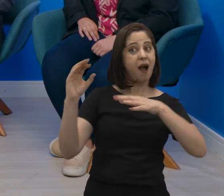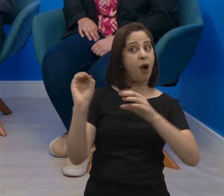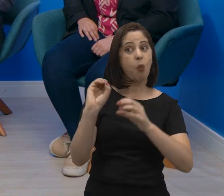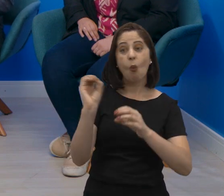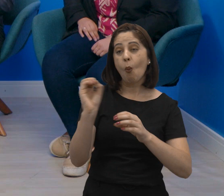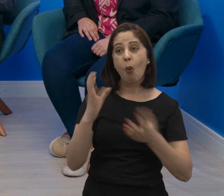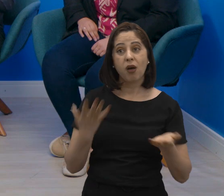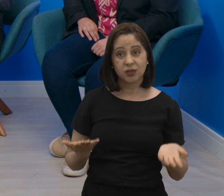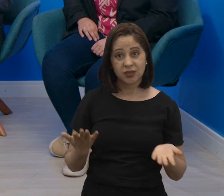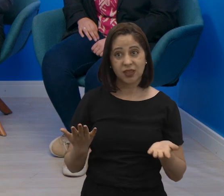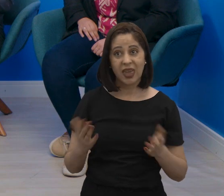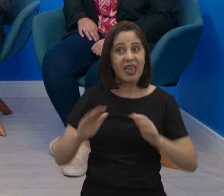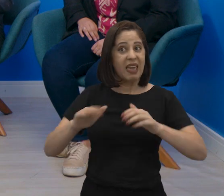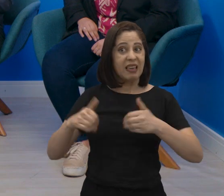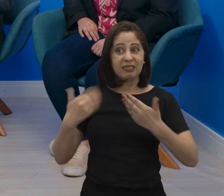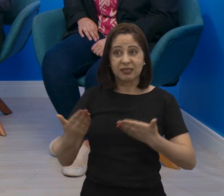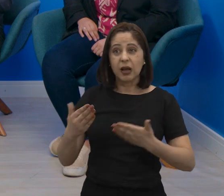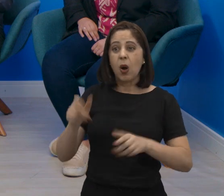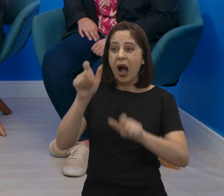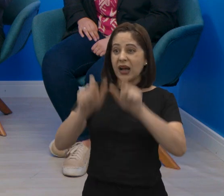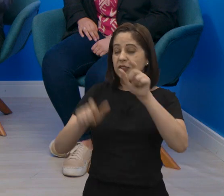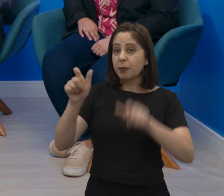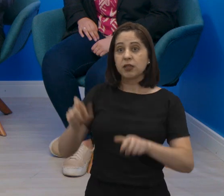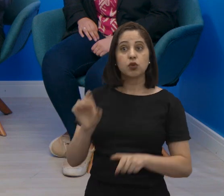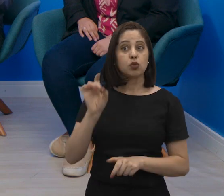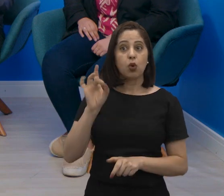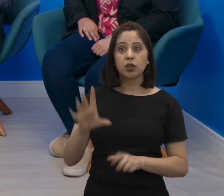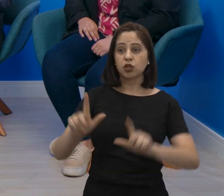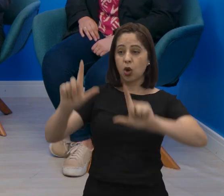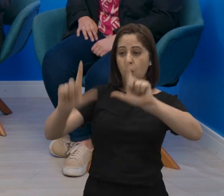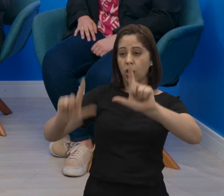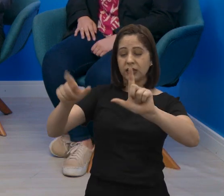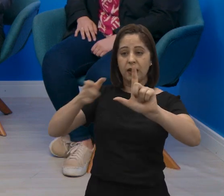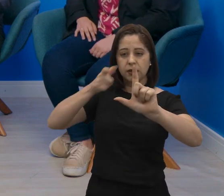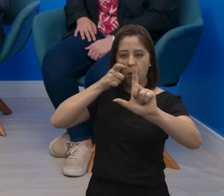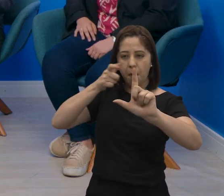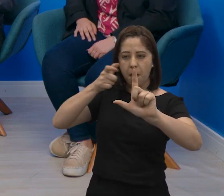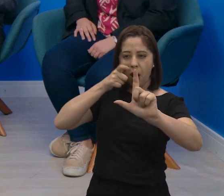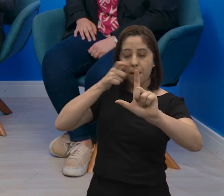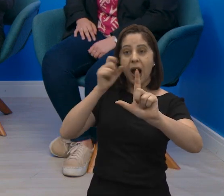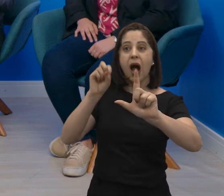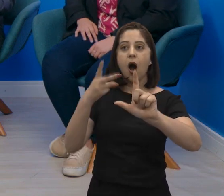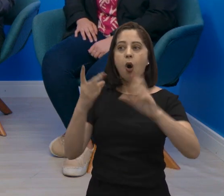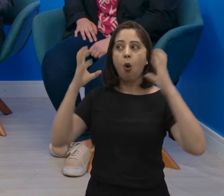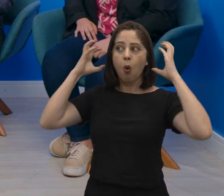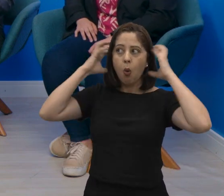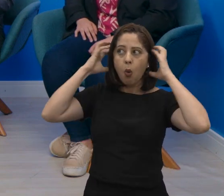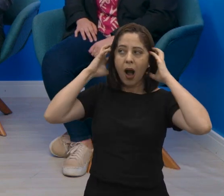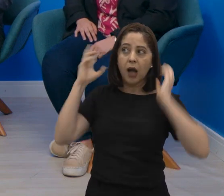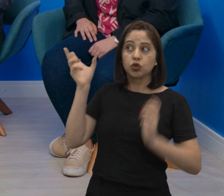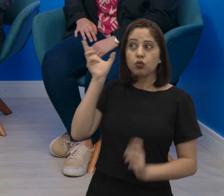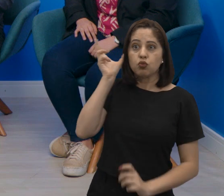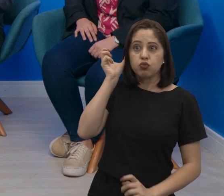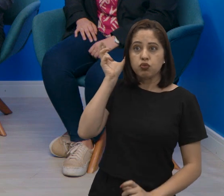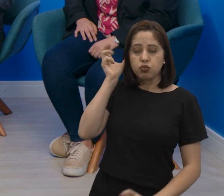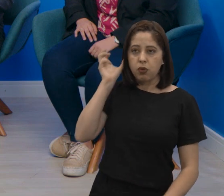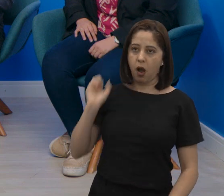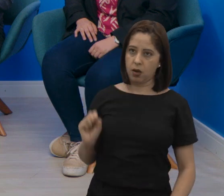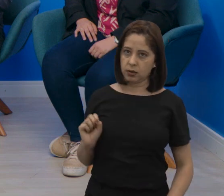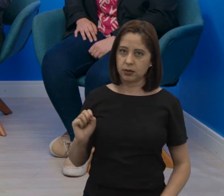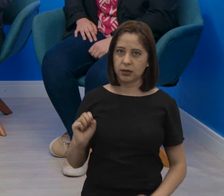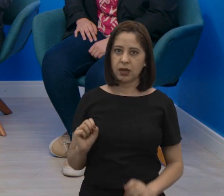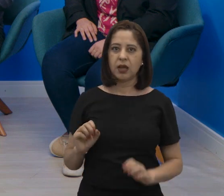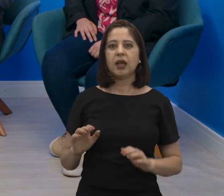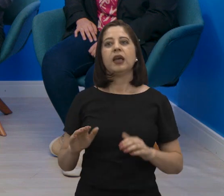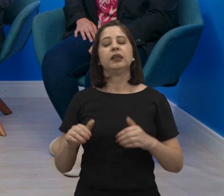sociais de forma geral, então as pessoas tinham acesso aos candidatos massivamente através de rádio e TV. Há